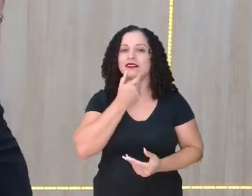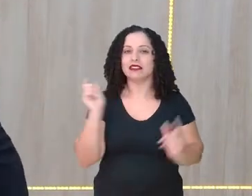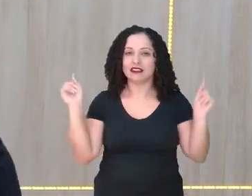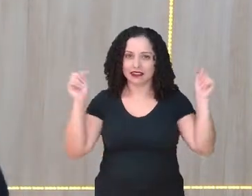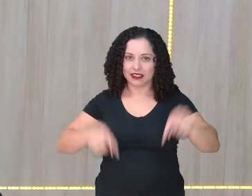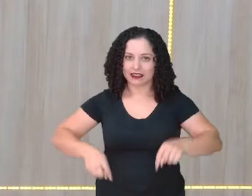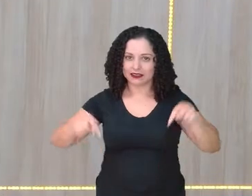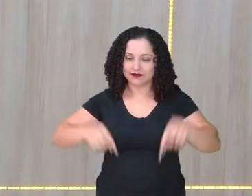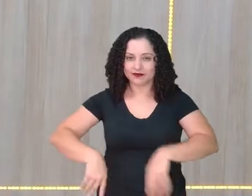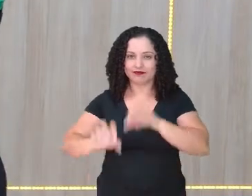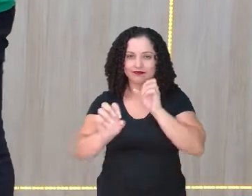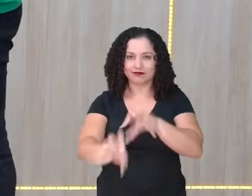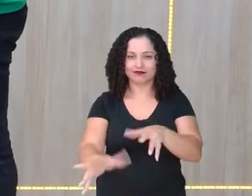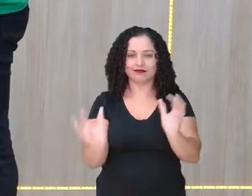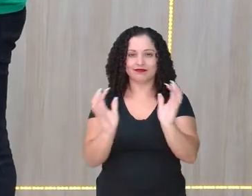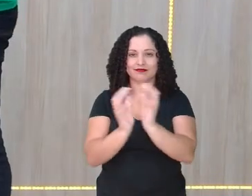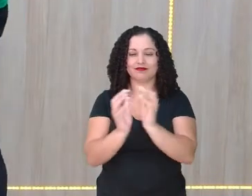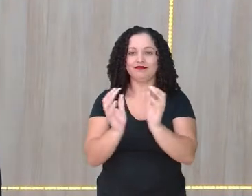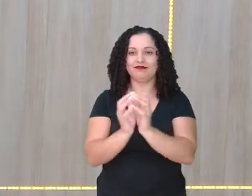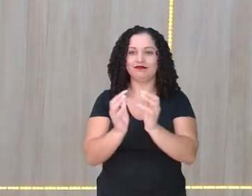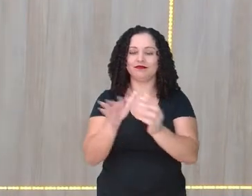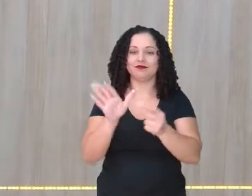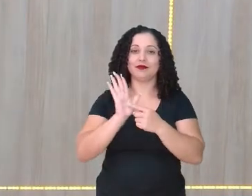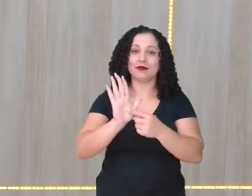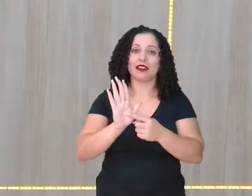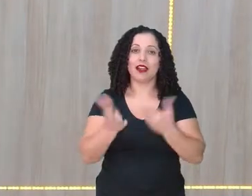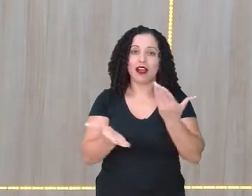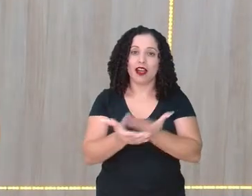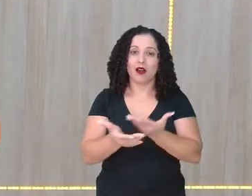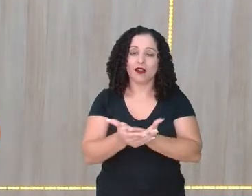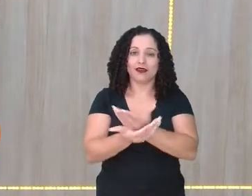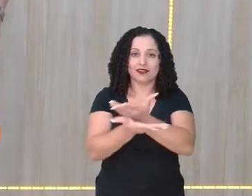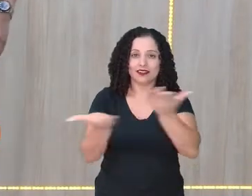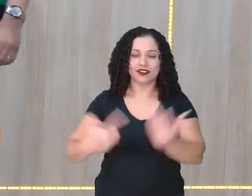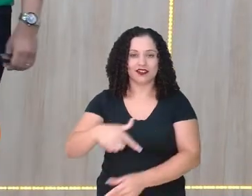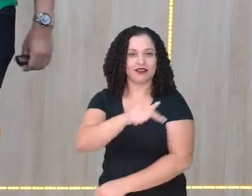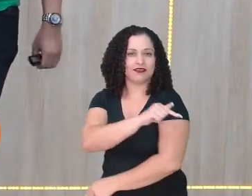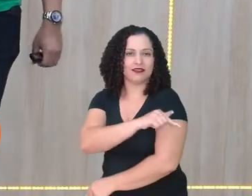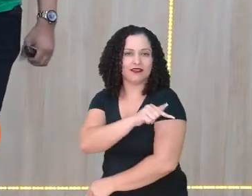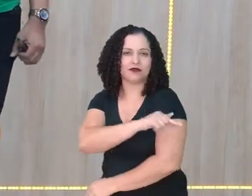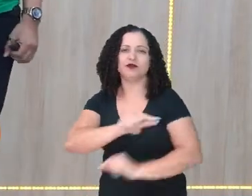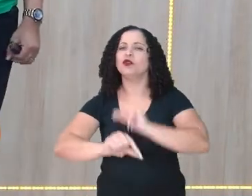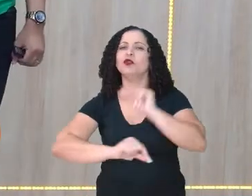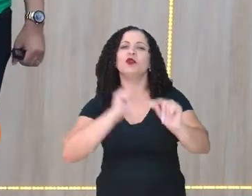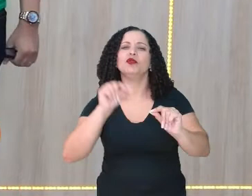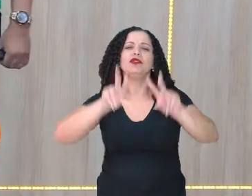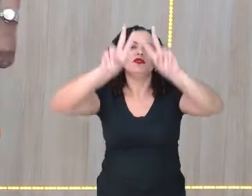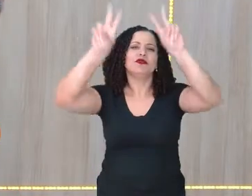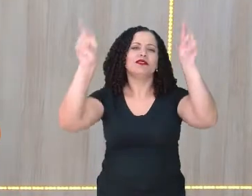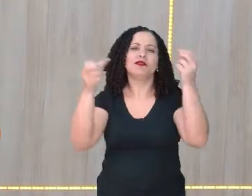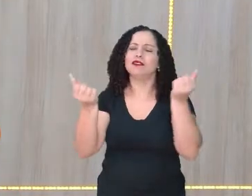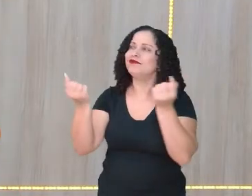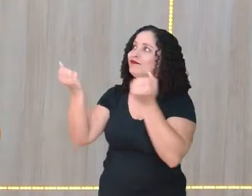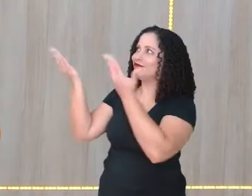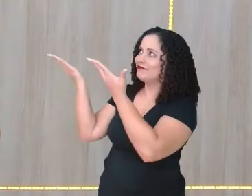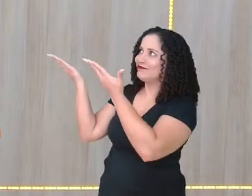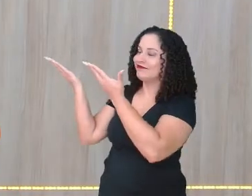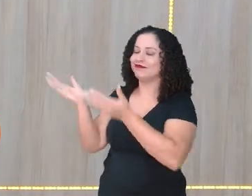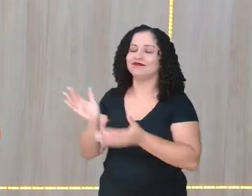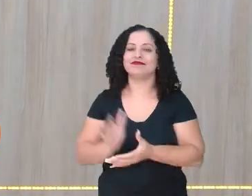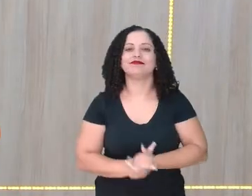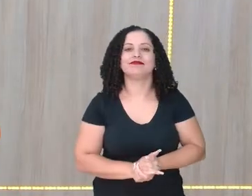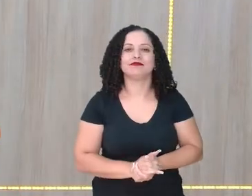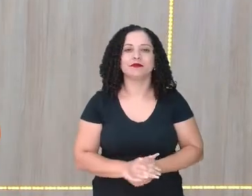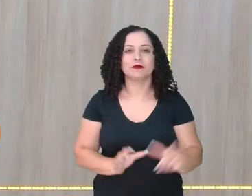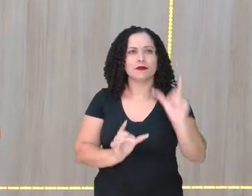Recife, tá? Venho falar para o pessoal do 7º ano sobre as question words. O que são as question words? São